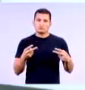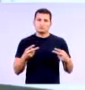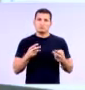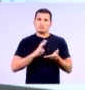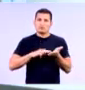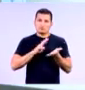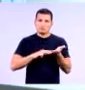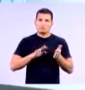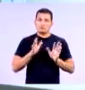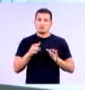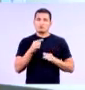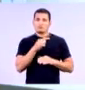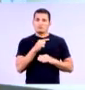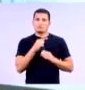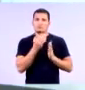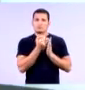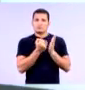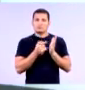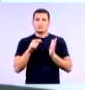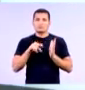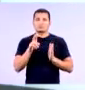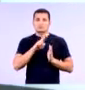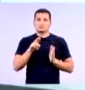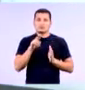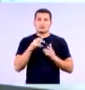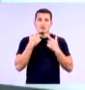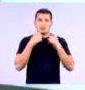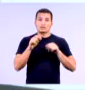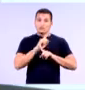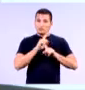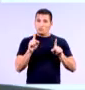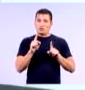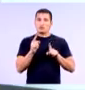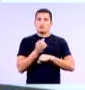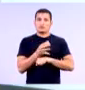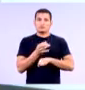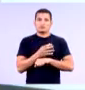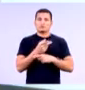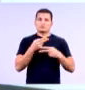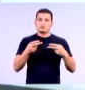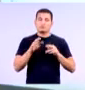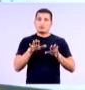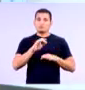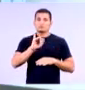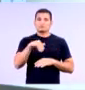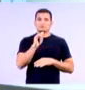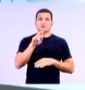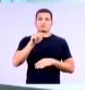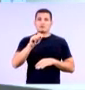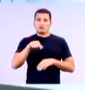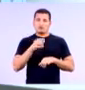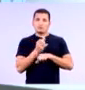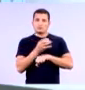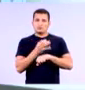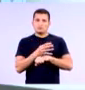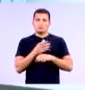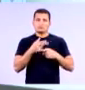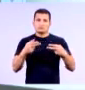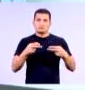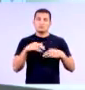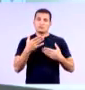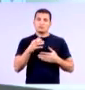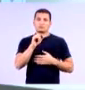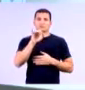a gente utilizava em linguagens que não eram orientadas a objetos. Só que Java é orientado a objetos. Então, aqueles subprogramas que foram feitos